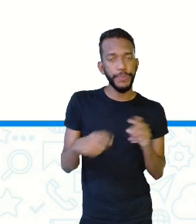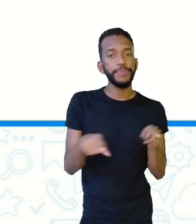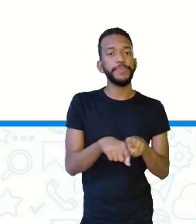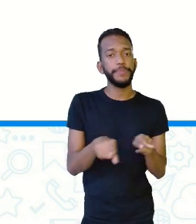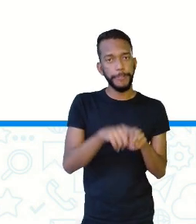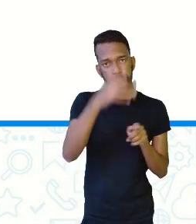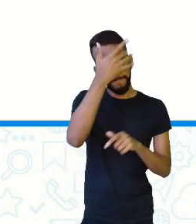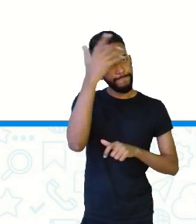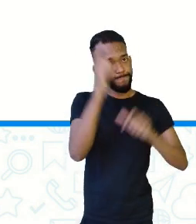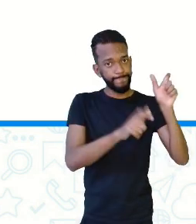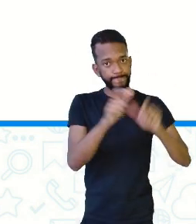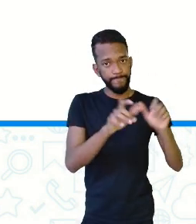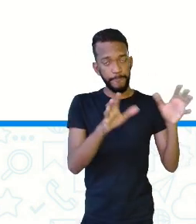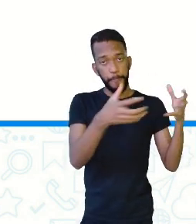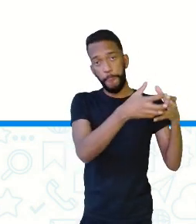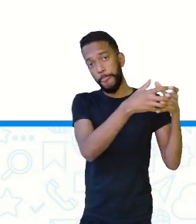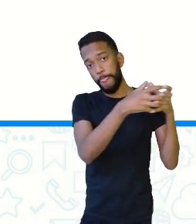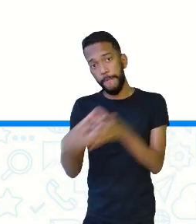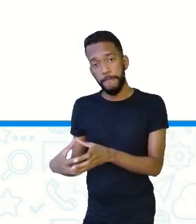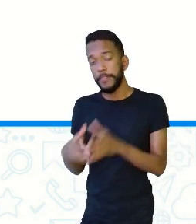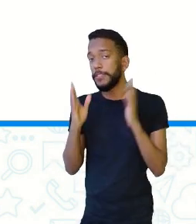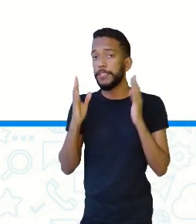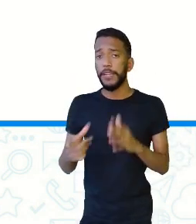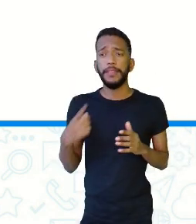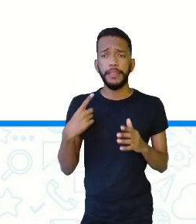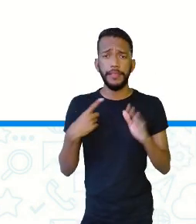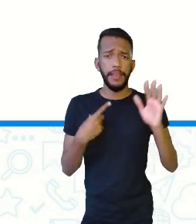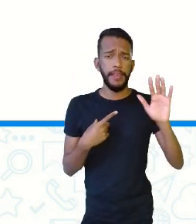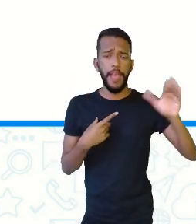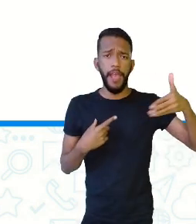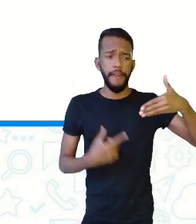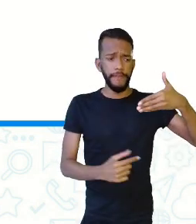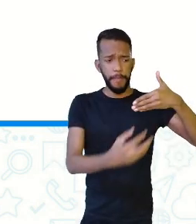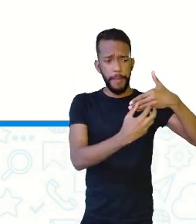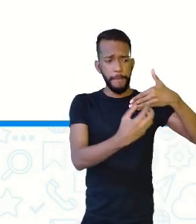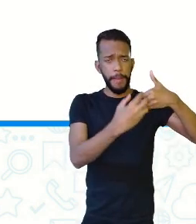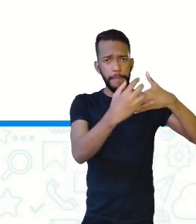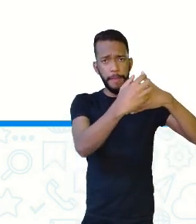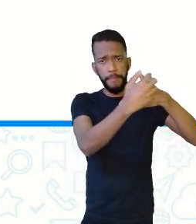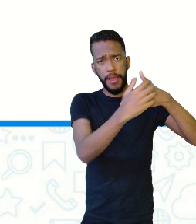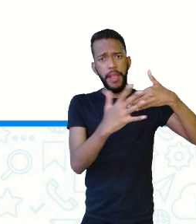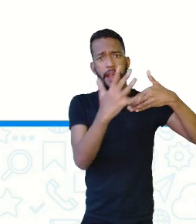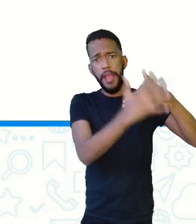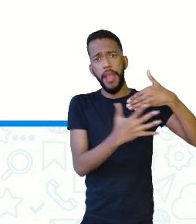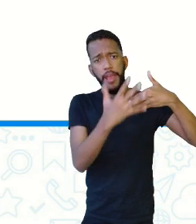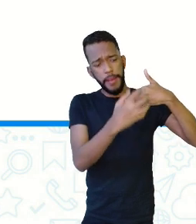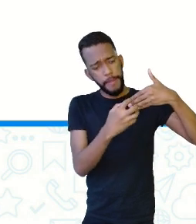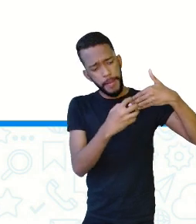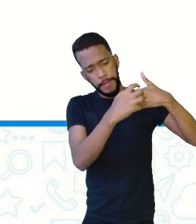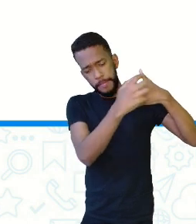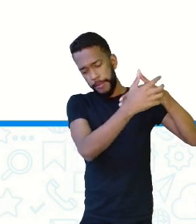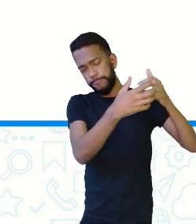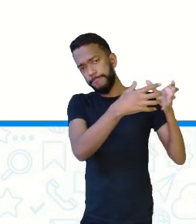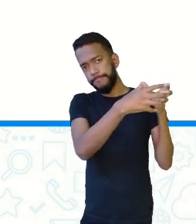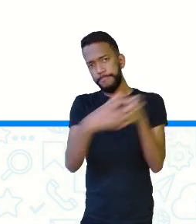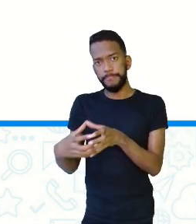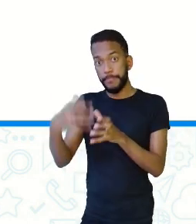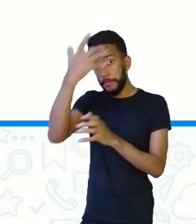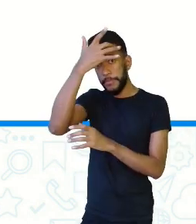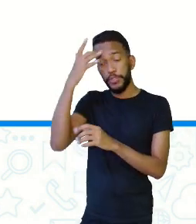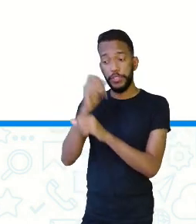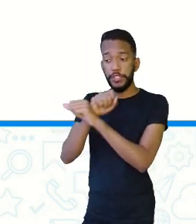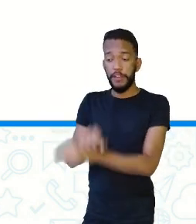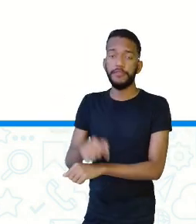nesse nosso slide. E eles foram trazidos de diversas áreas da África para servirem como